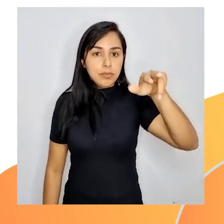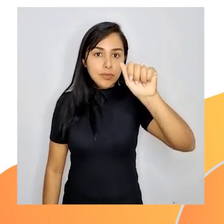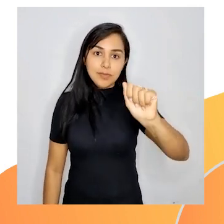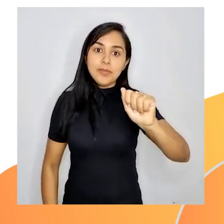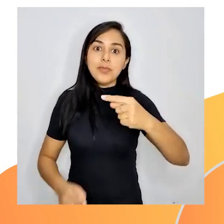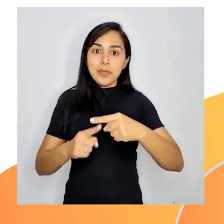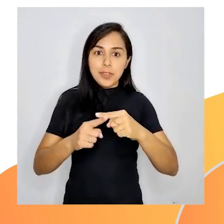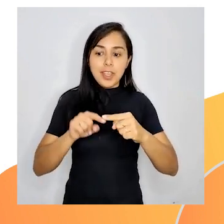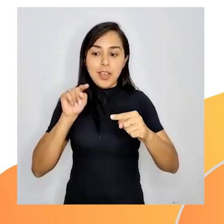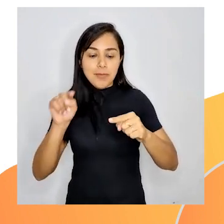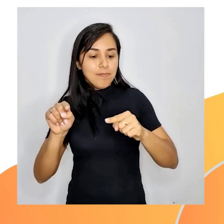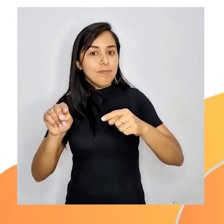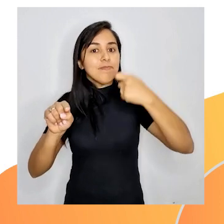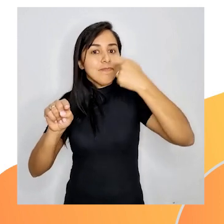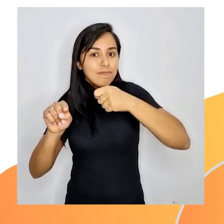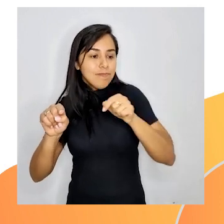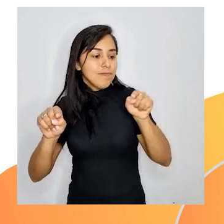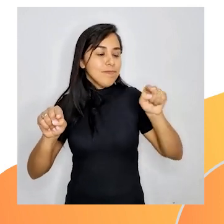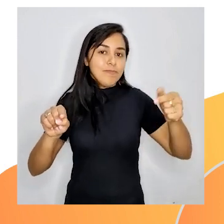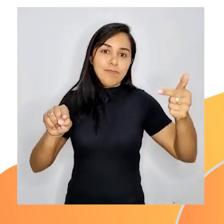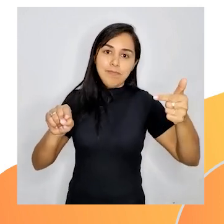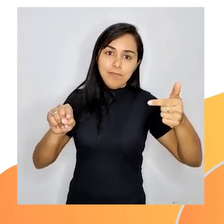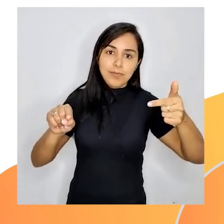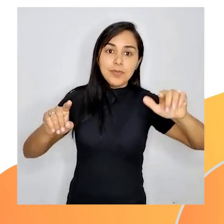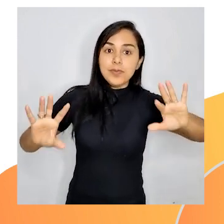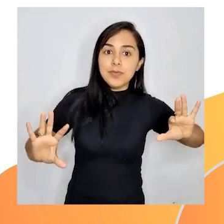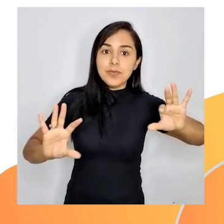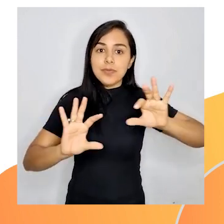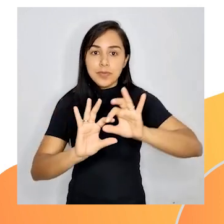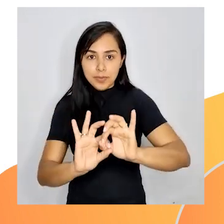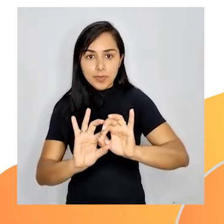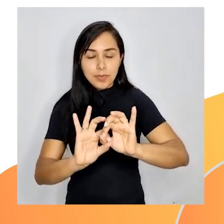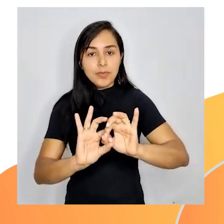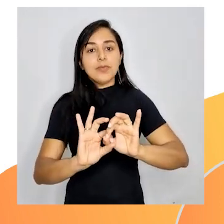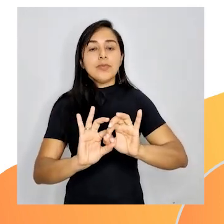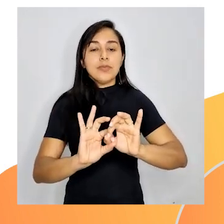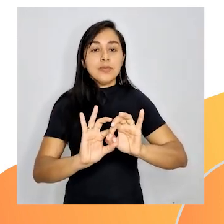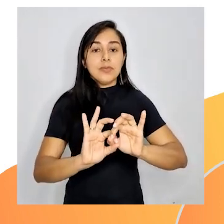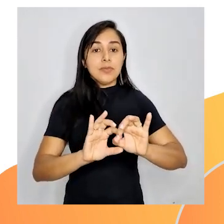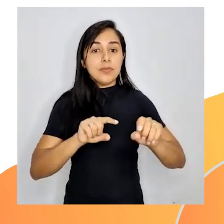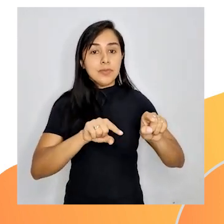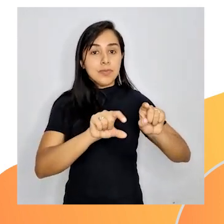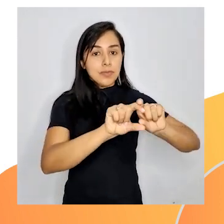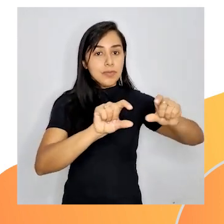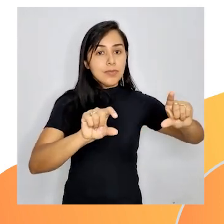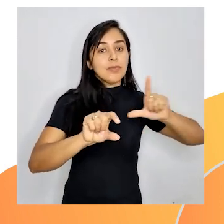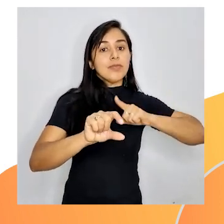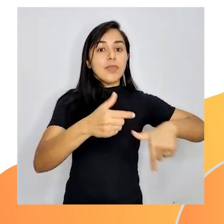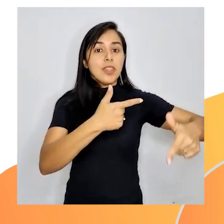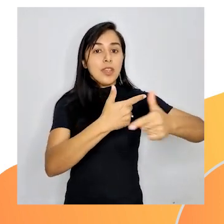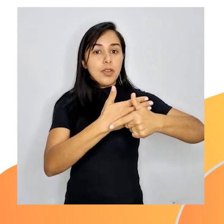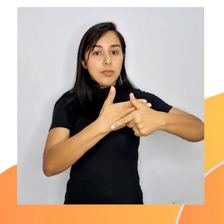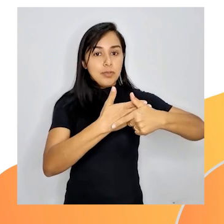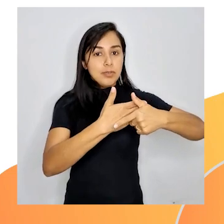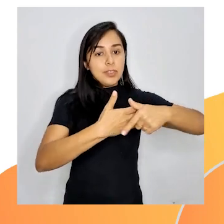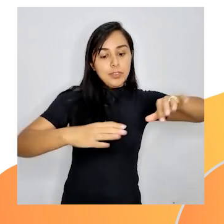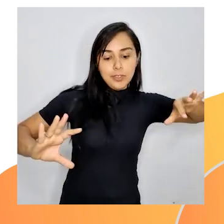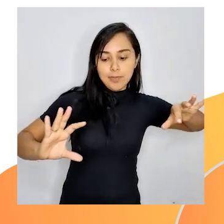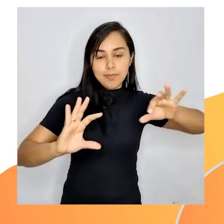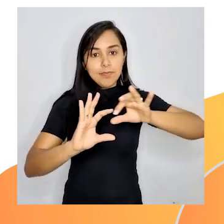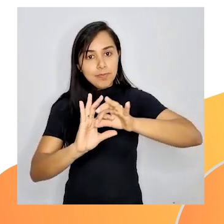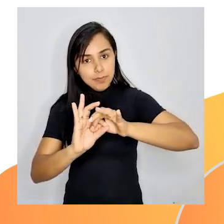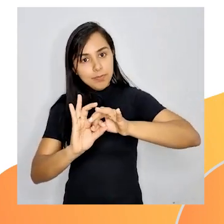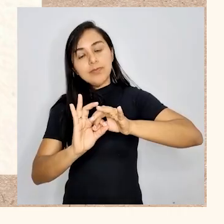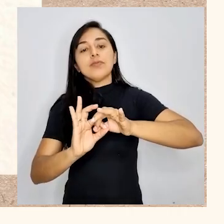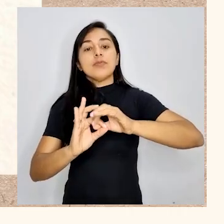está associada à oração principal e ela vai cumprir a função de complementar o sentido sintático da